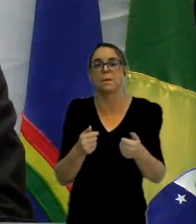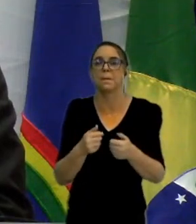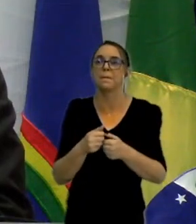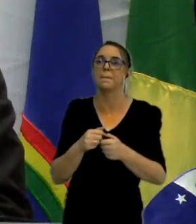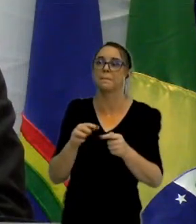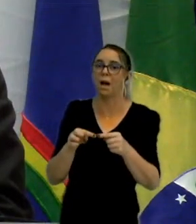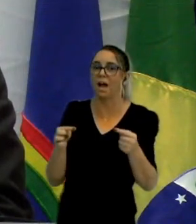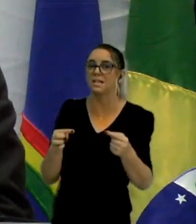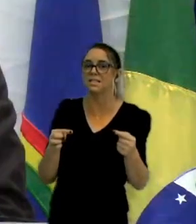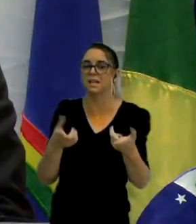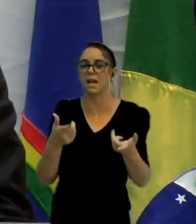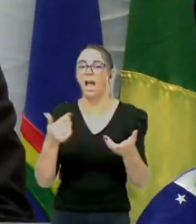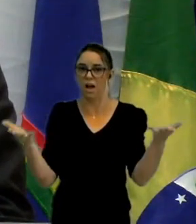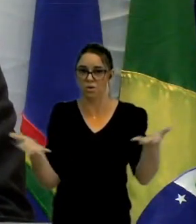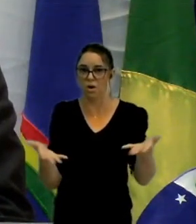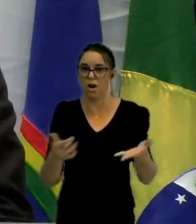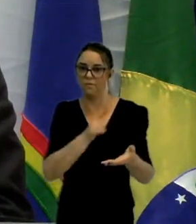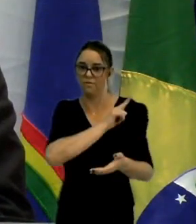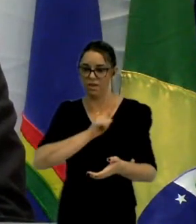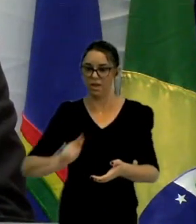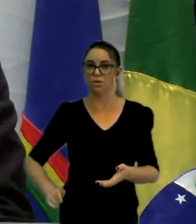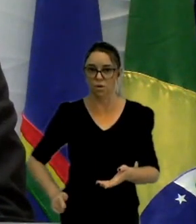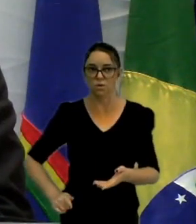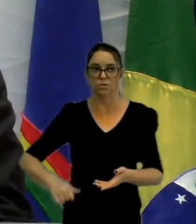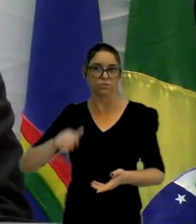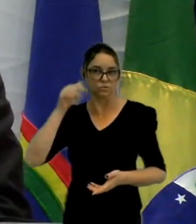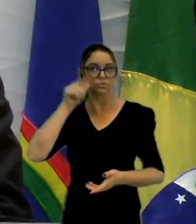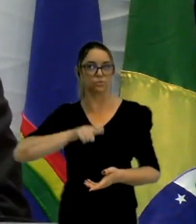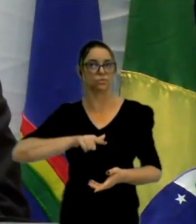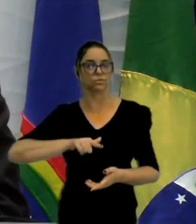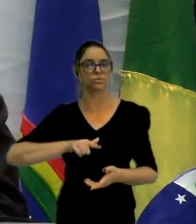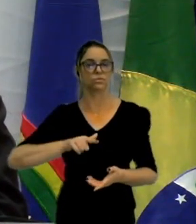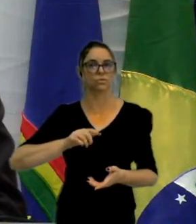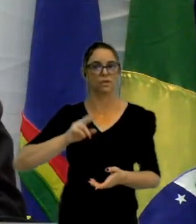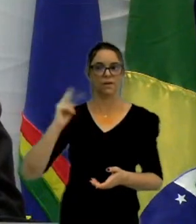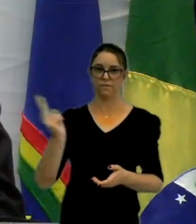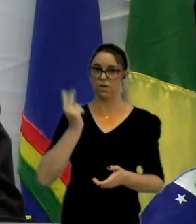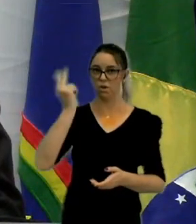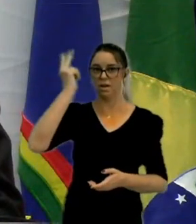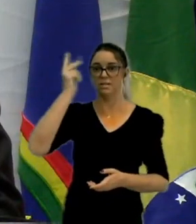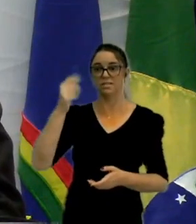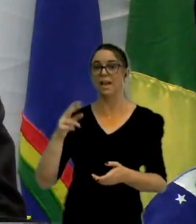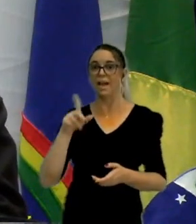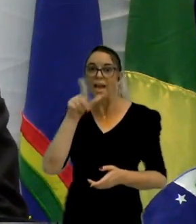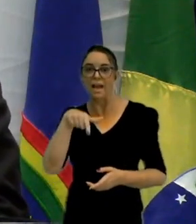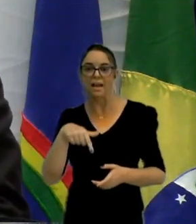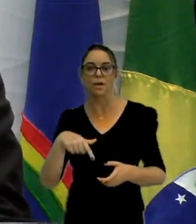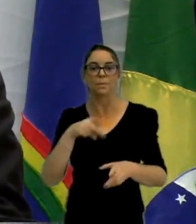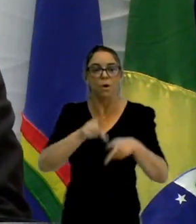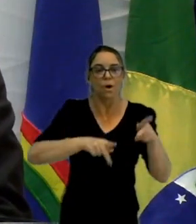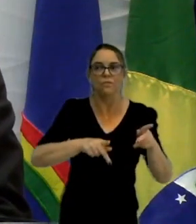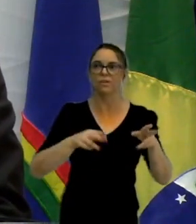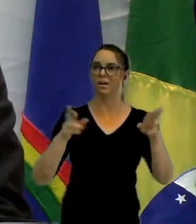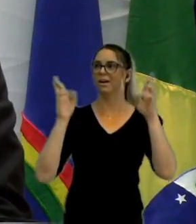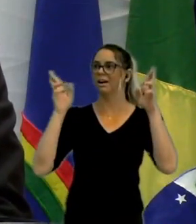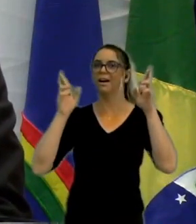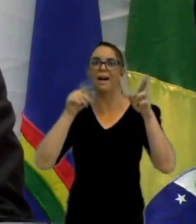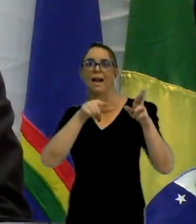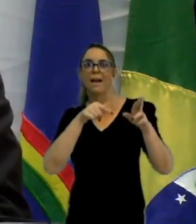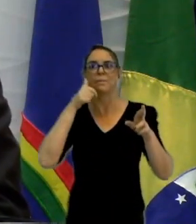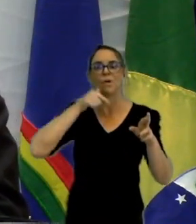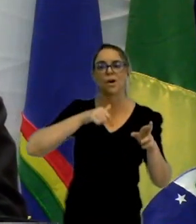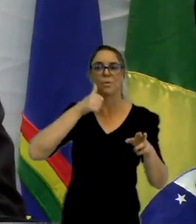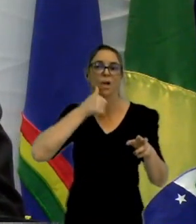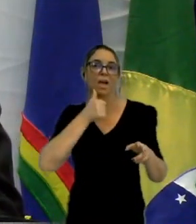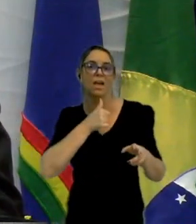a então governadora que aí está, que ganhou, era uma das esperanças do povo de Pernambuco, que assim confiou votando nela,